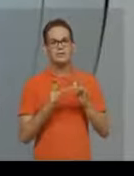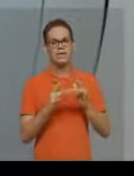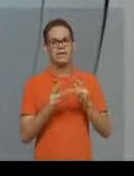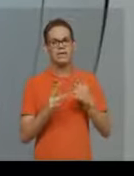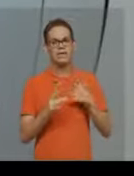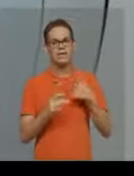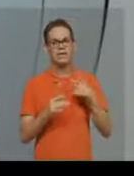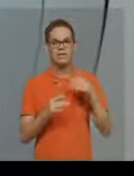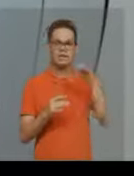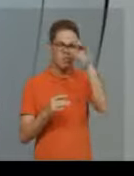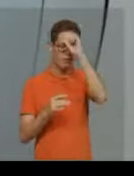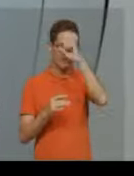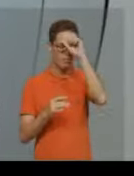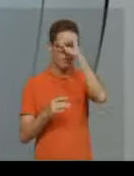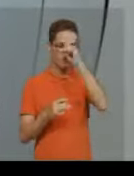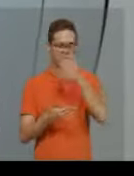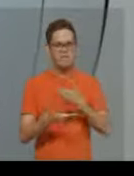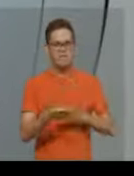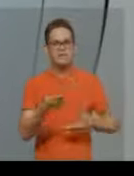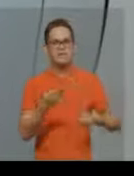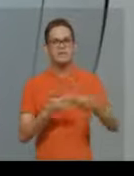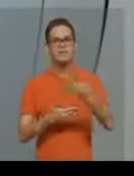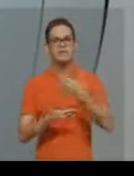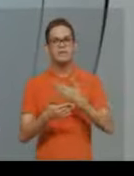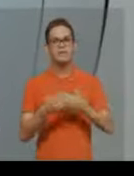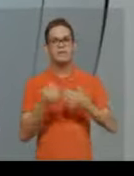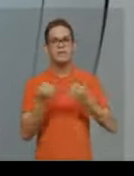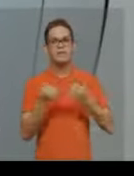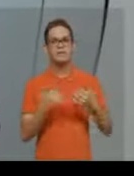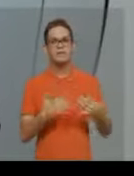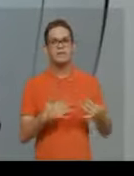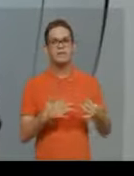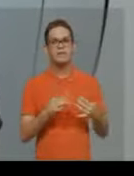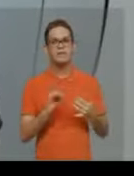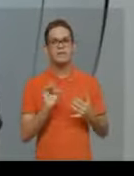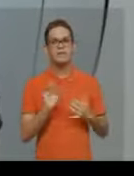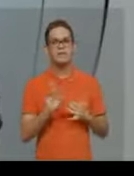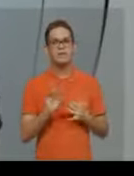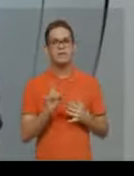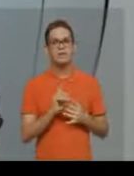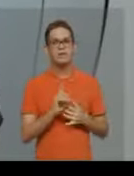vai aprendendo, eu falo assim, não é só